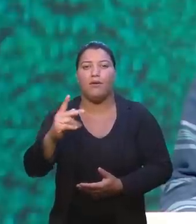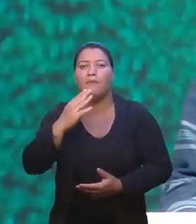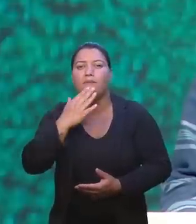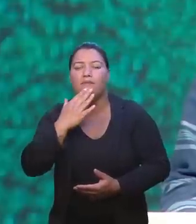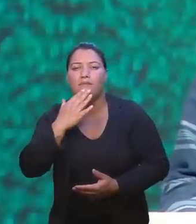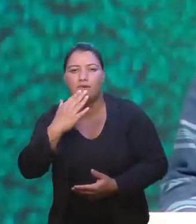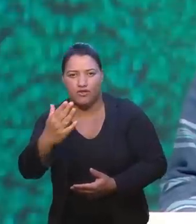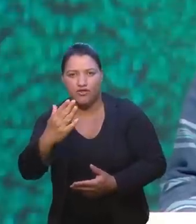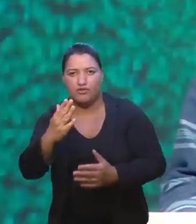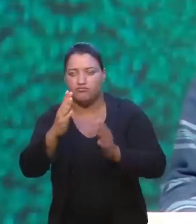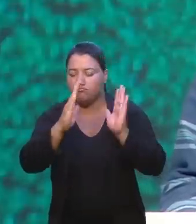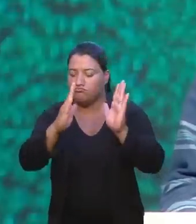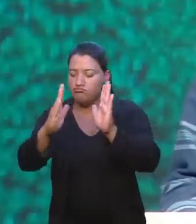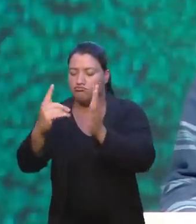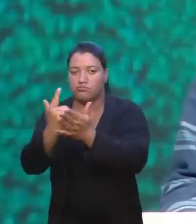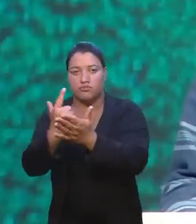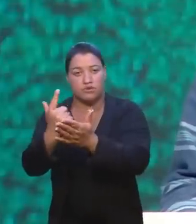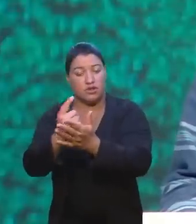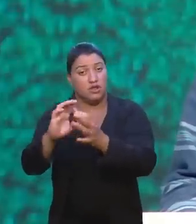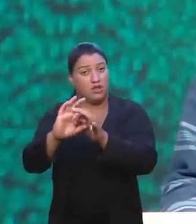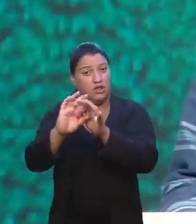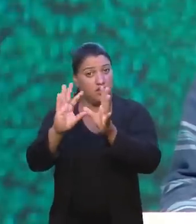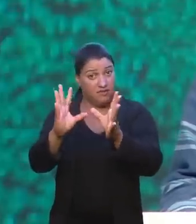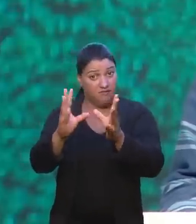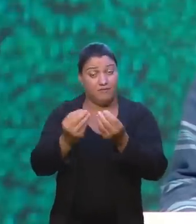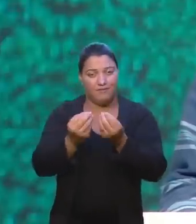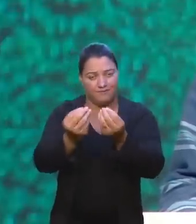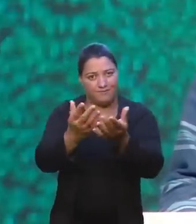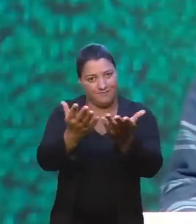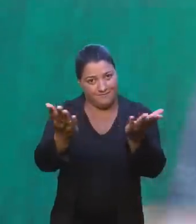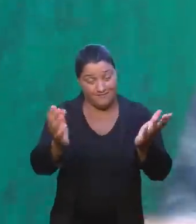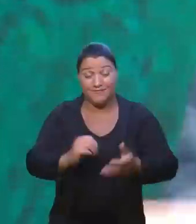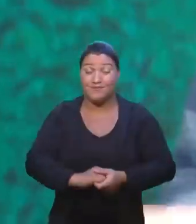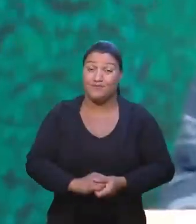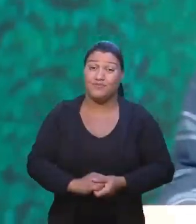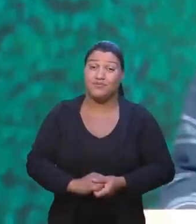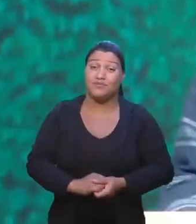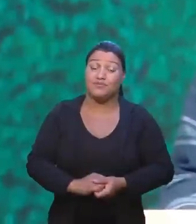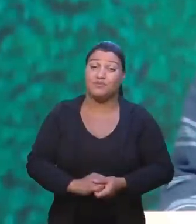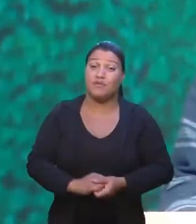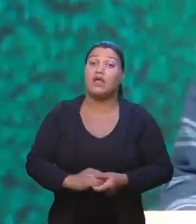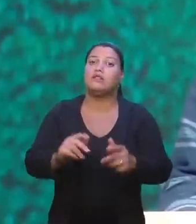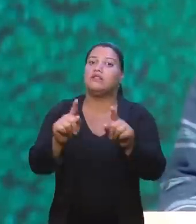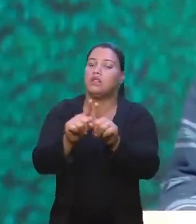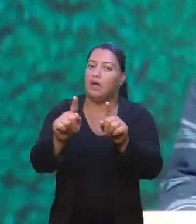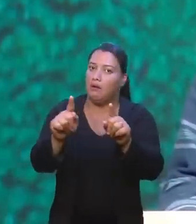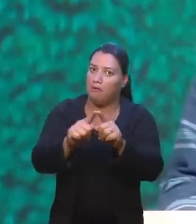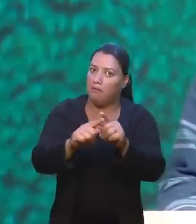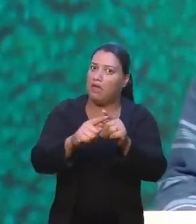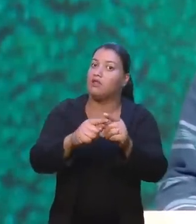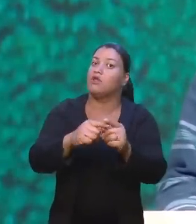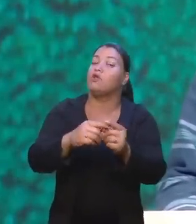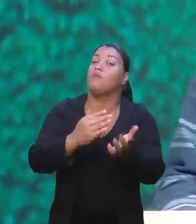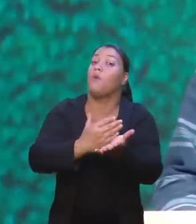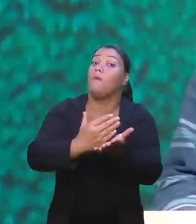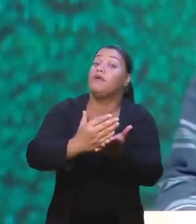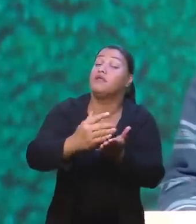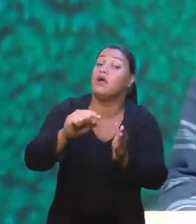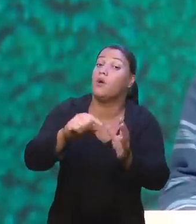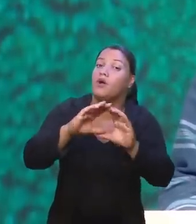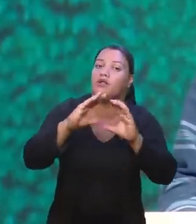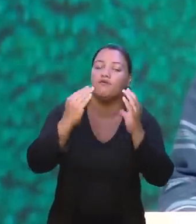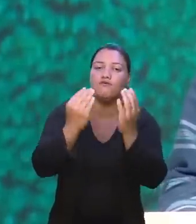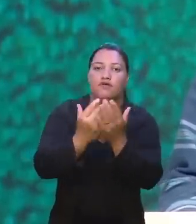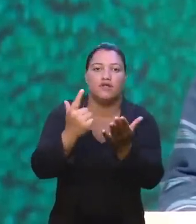acervo de obras disponibilizadas ao público. Informamos também que estamos lançando nesta conferência os